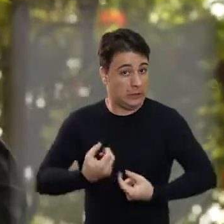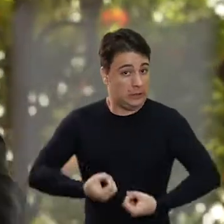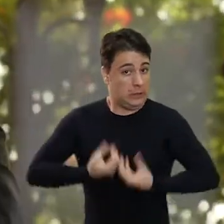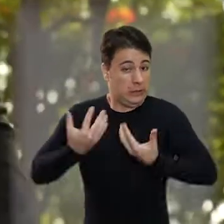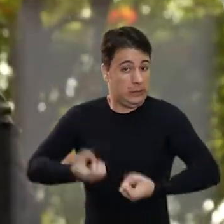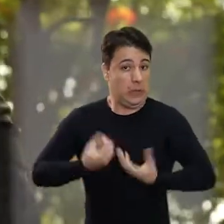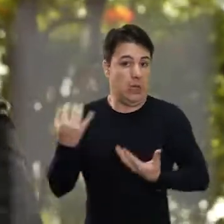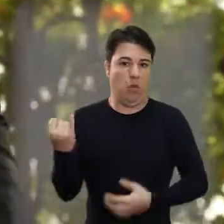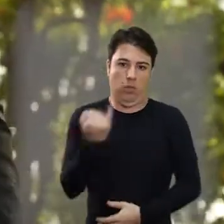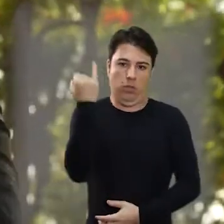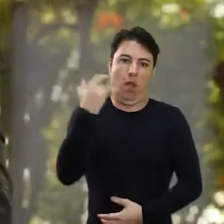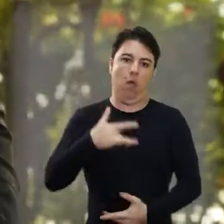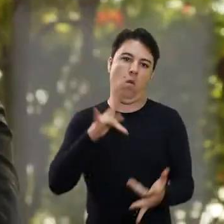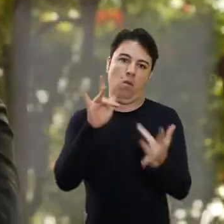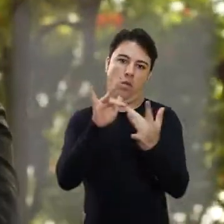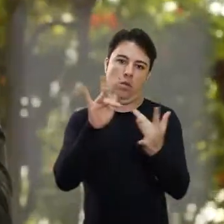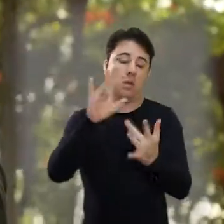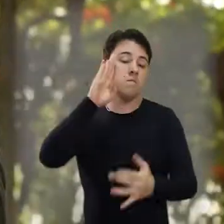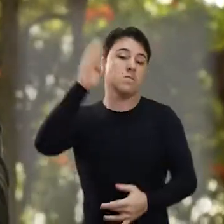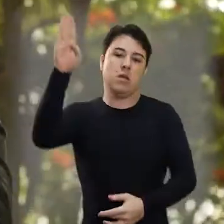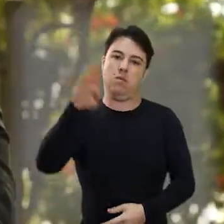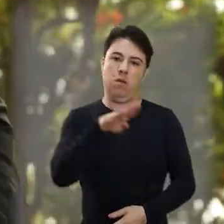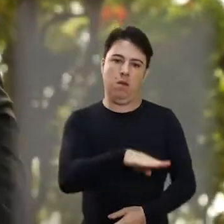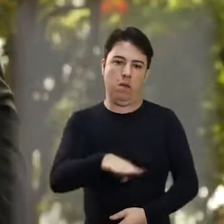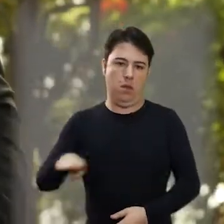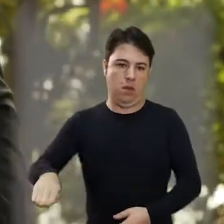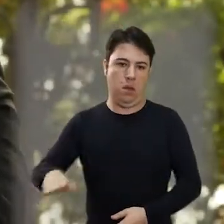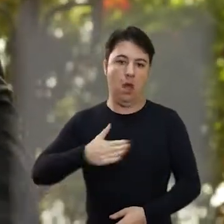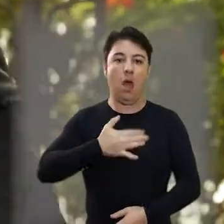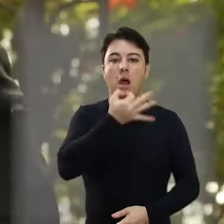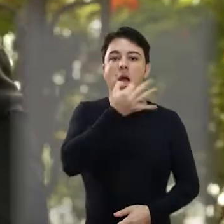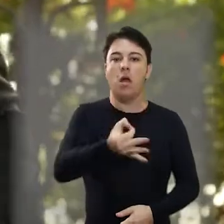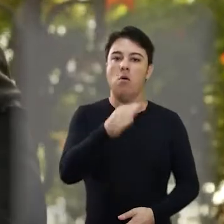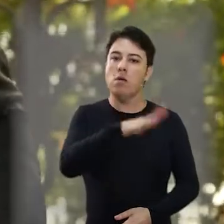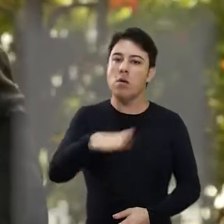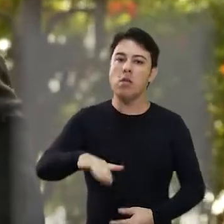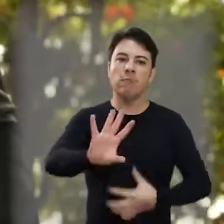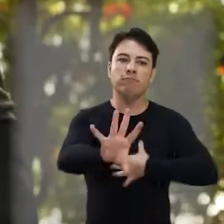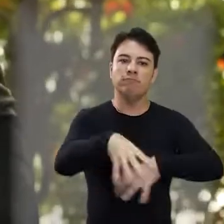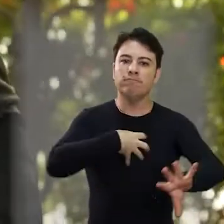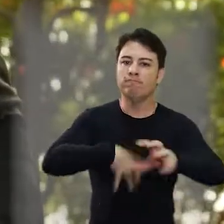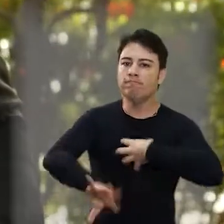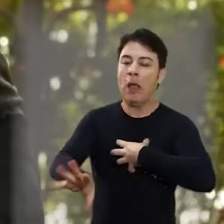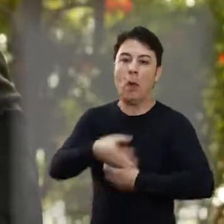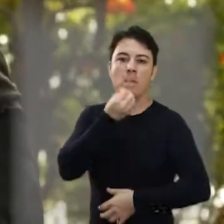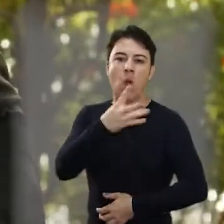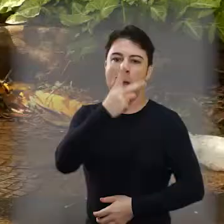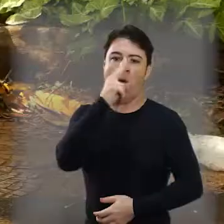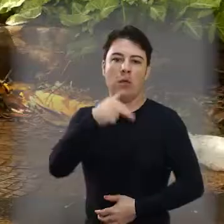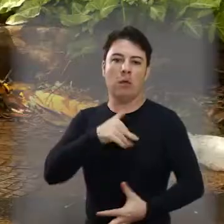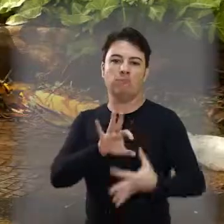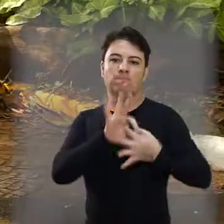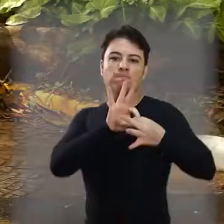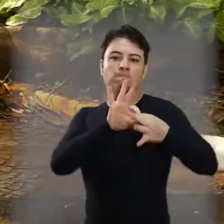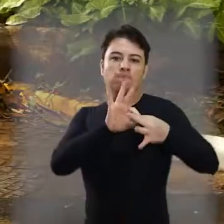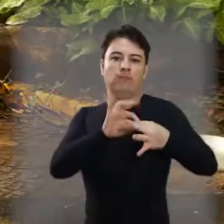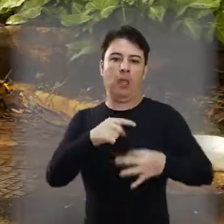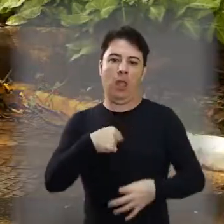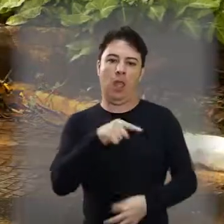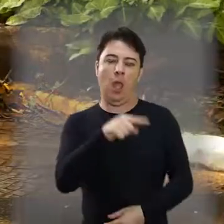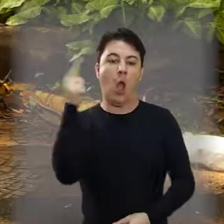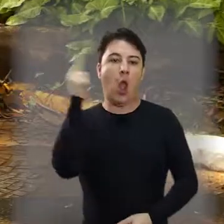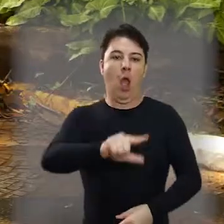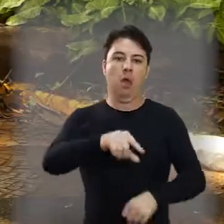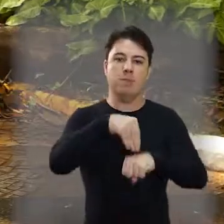Eu tenho um contato muito forte, eu comecei com o público infantil. Eu acho que essa ligação com as crianças é muito boa. Eu acho que eu me conecto muito bem com